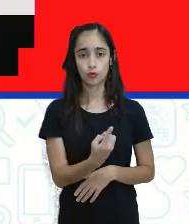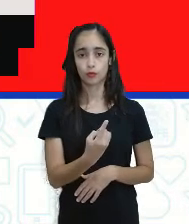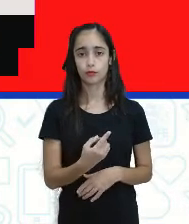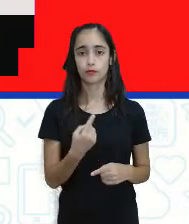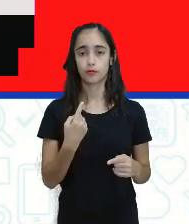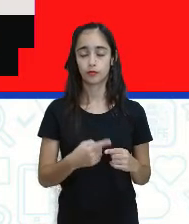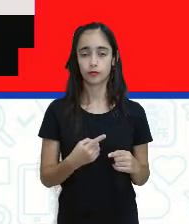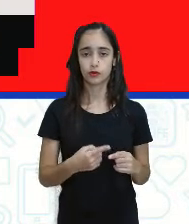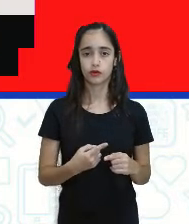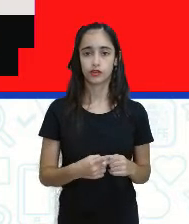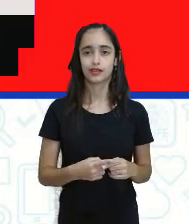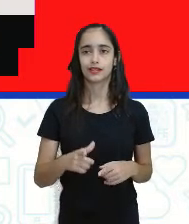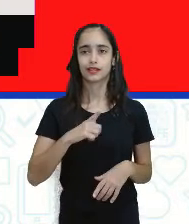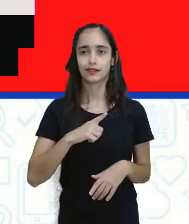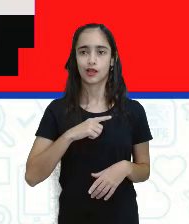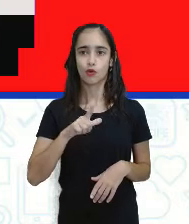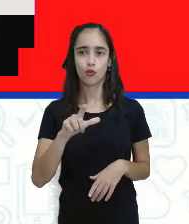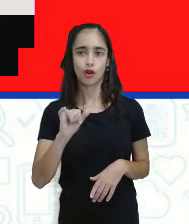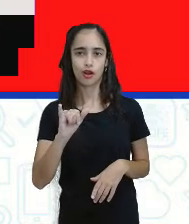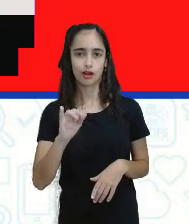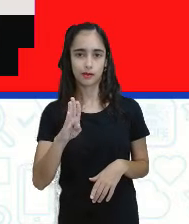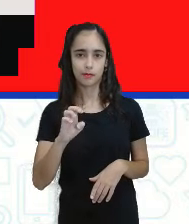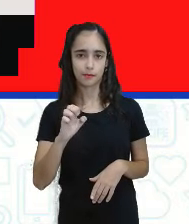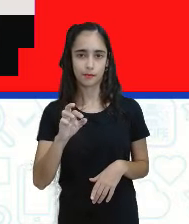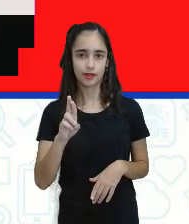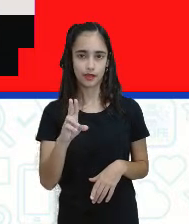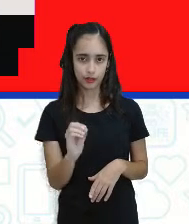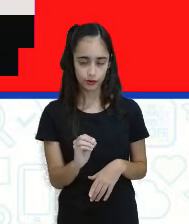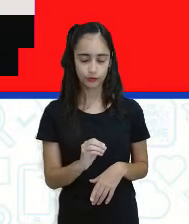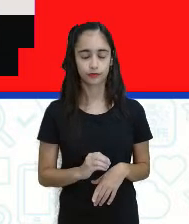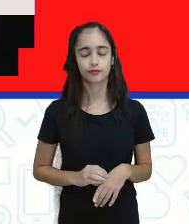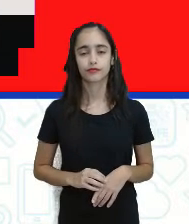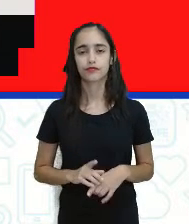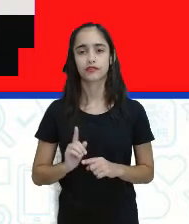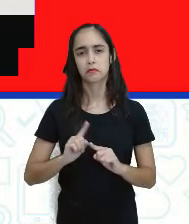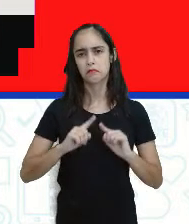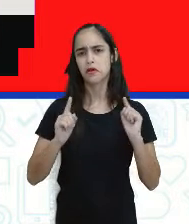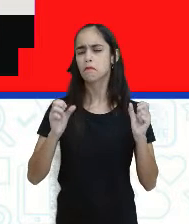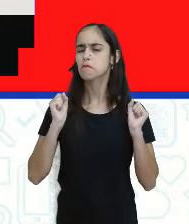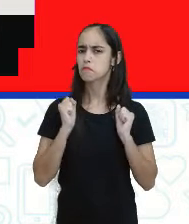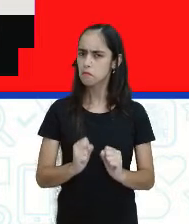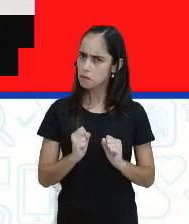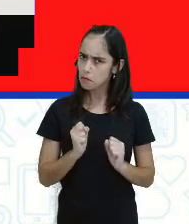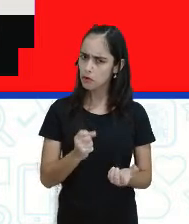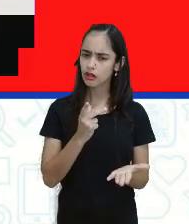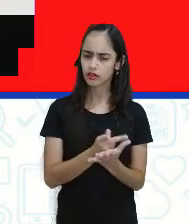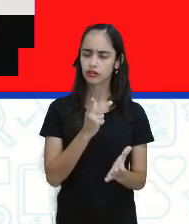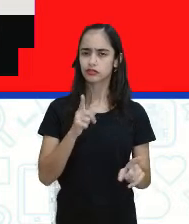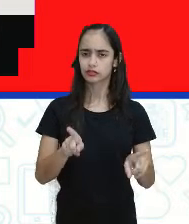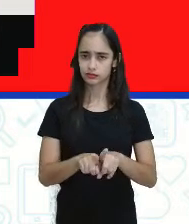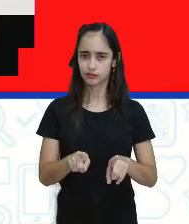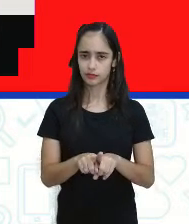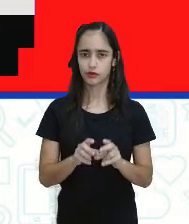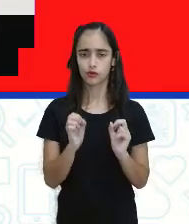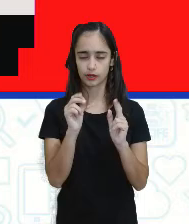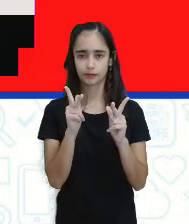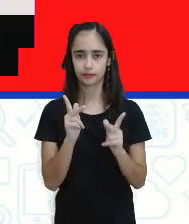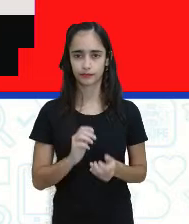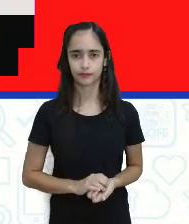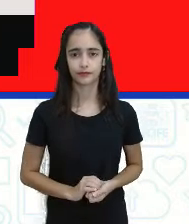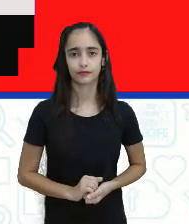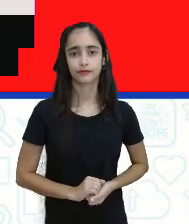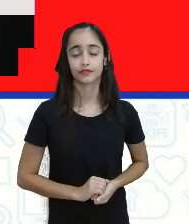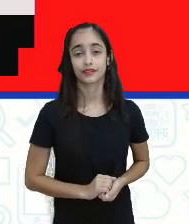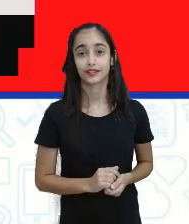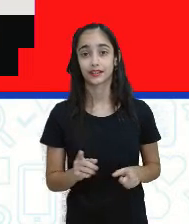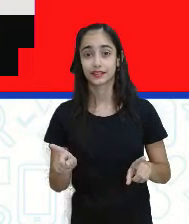e o líbero tá lá presente. Mas pode acontecer, é bem raro, mas pode, tá? E aí, inclusive, já